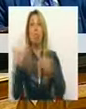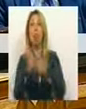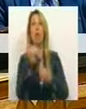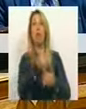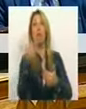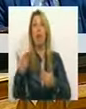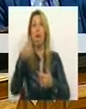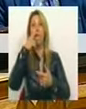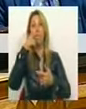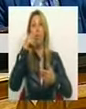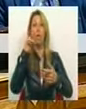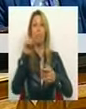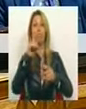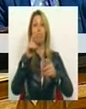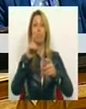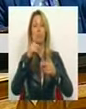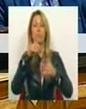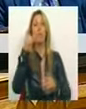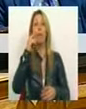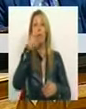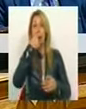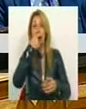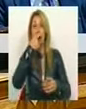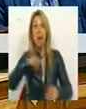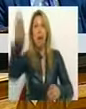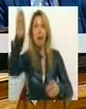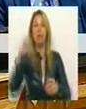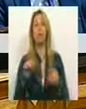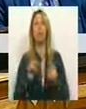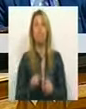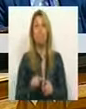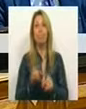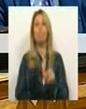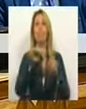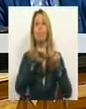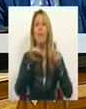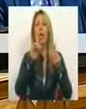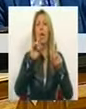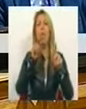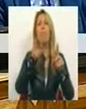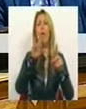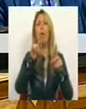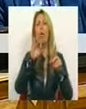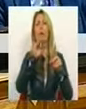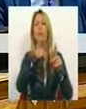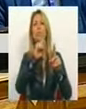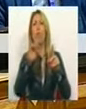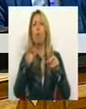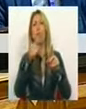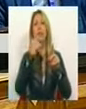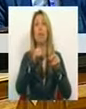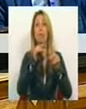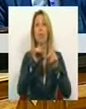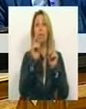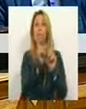zero de uma faca veio logo a morte resume festas palavras precisas molotov membro do cob turvo irresponsável